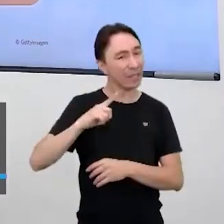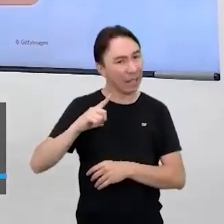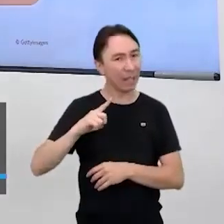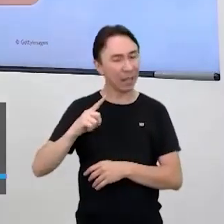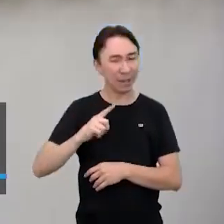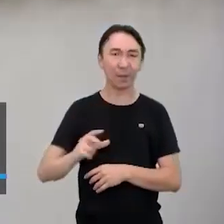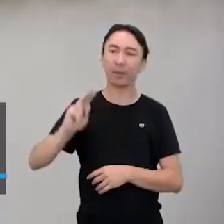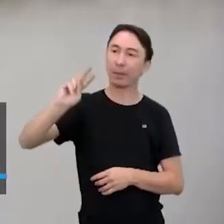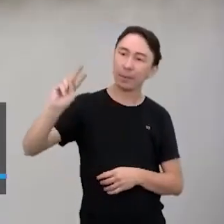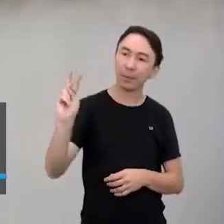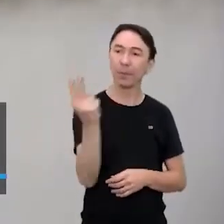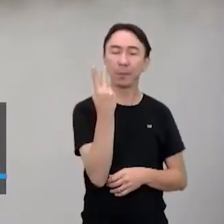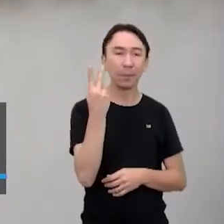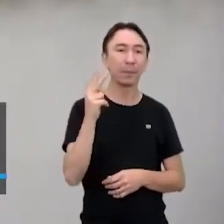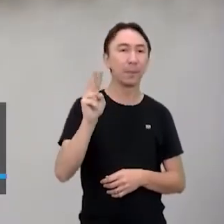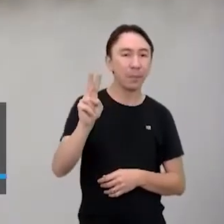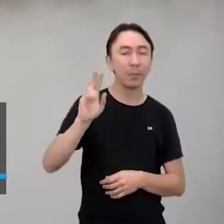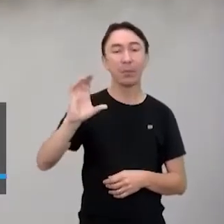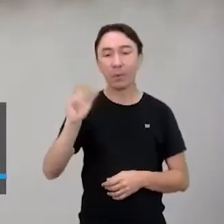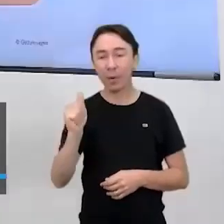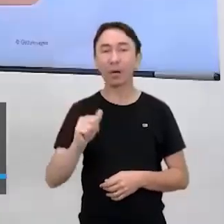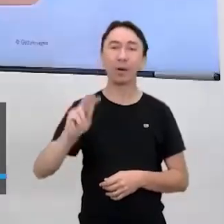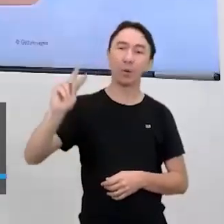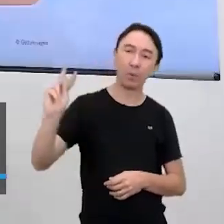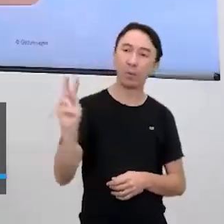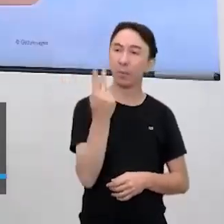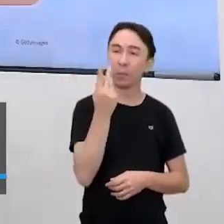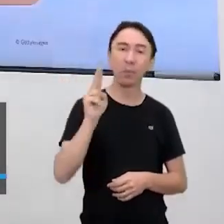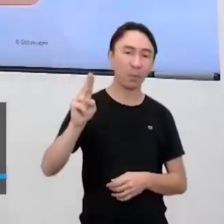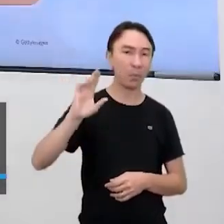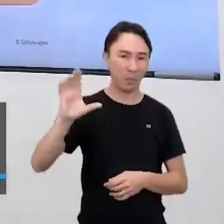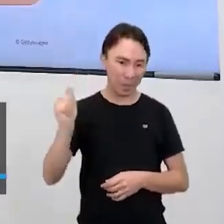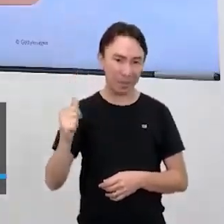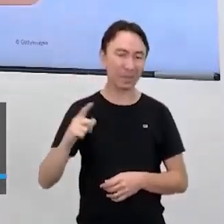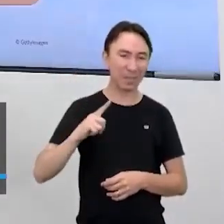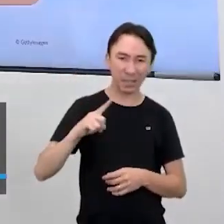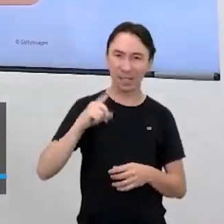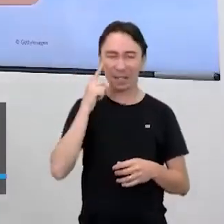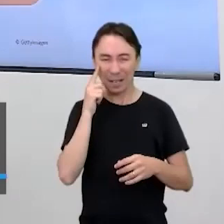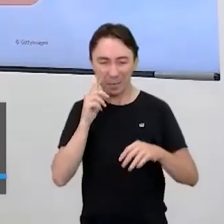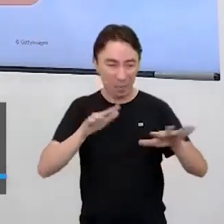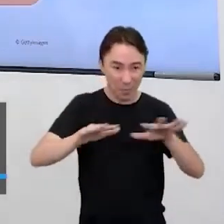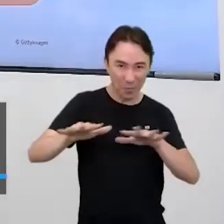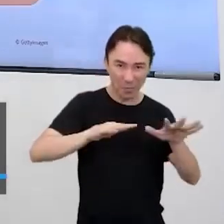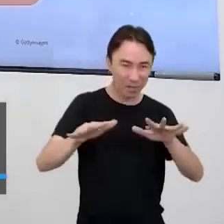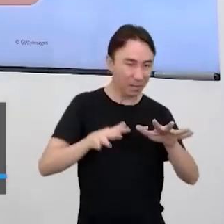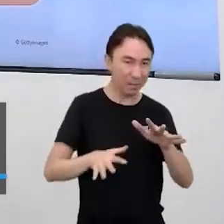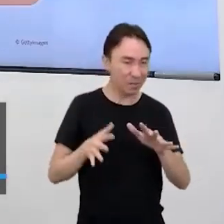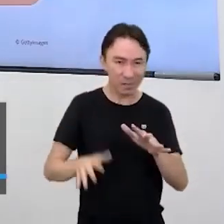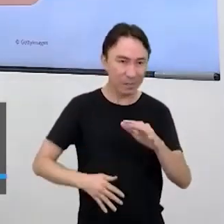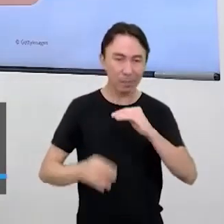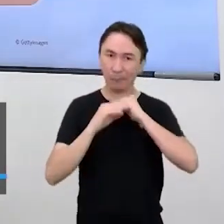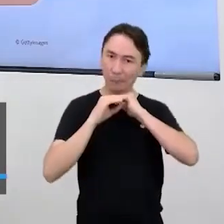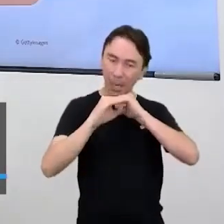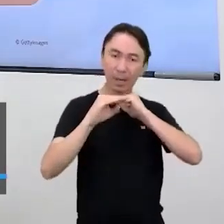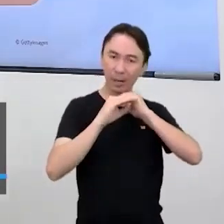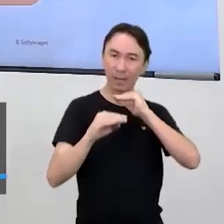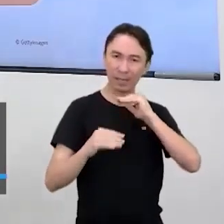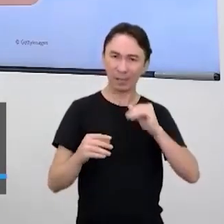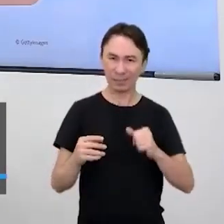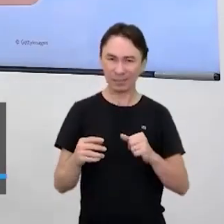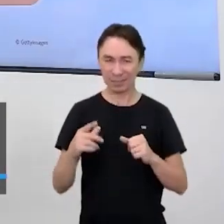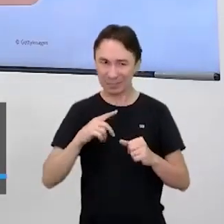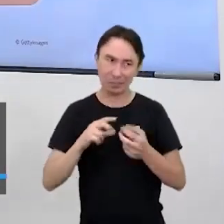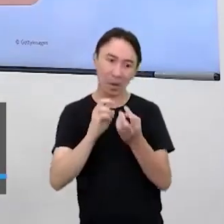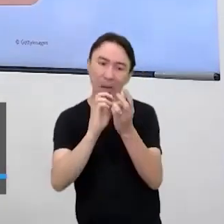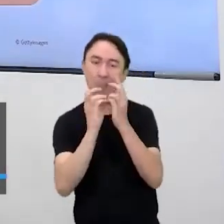que nem em algumas outras artes marciais? Por exemplo, na capoeira tem aquele gingado, né? Aquela coisa toda. No uca-uca também